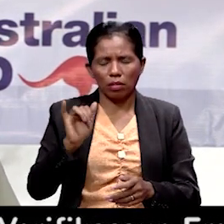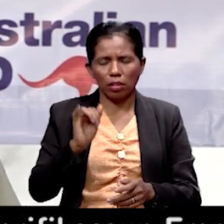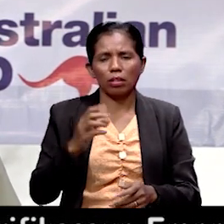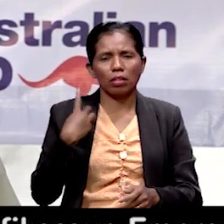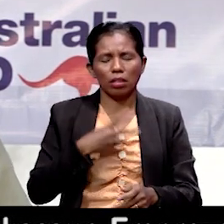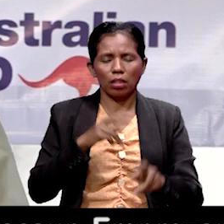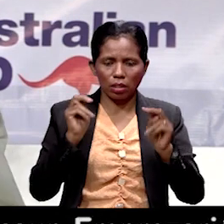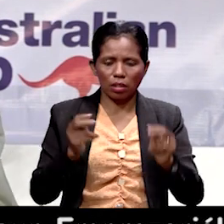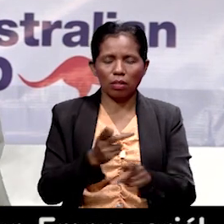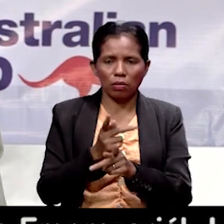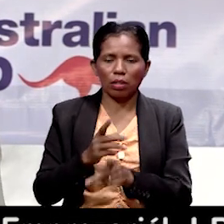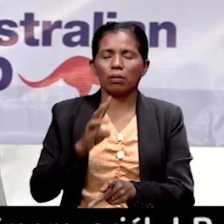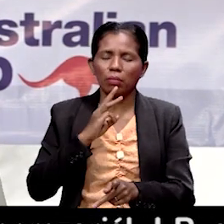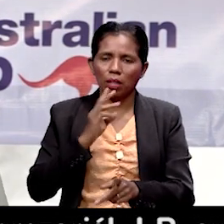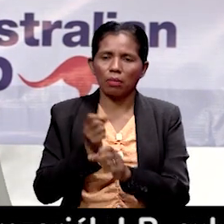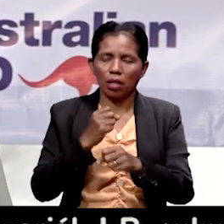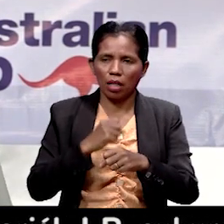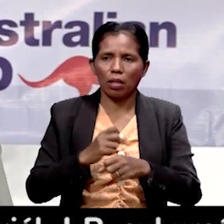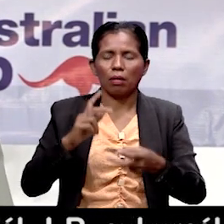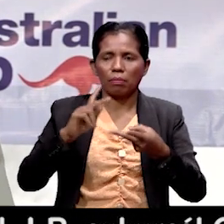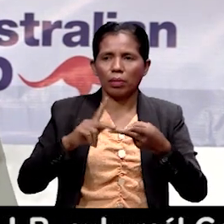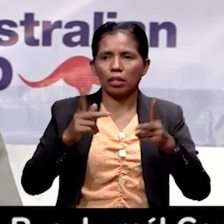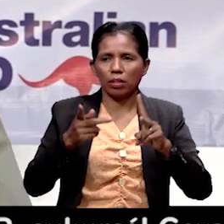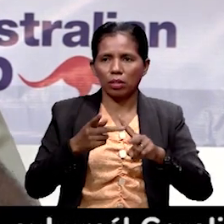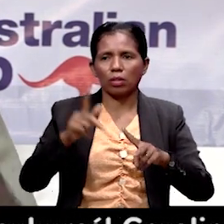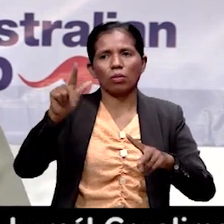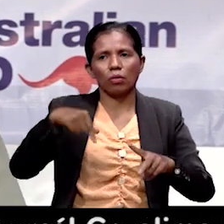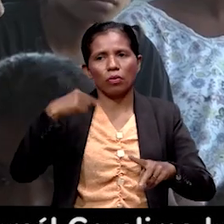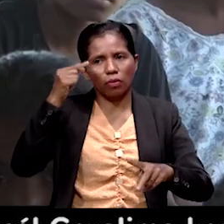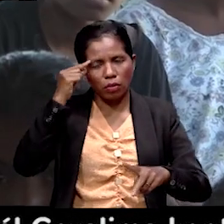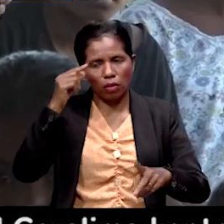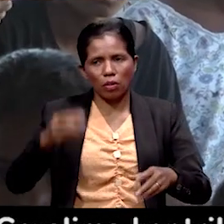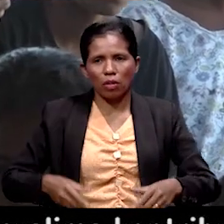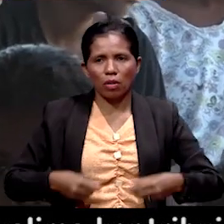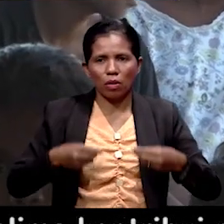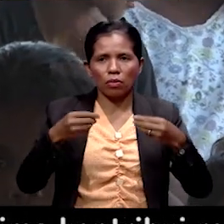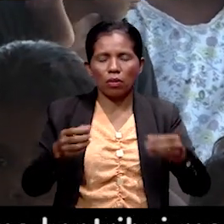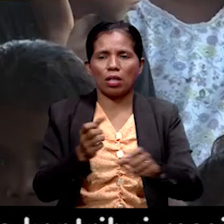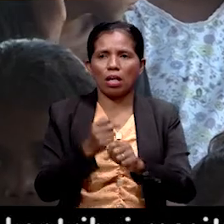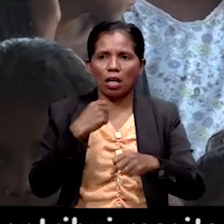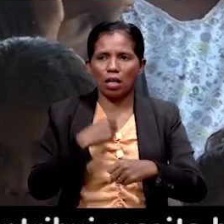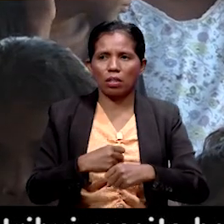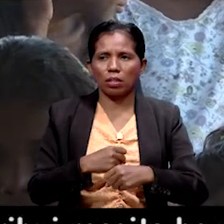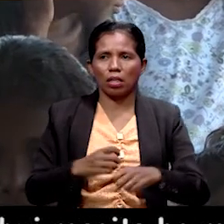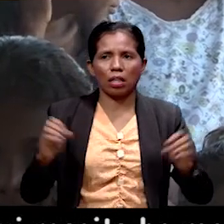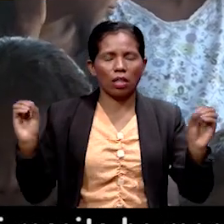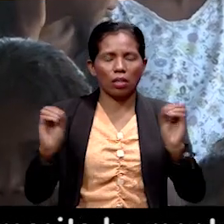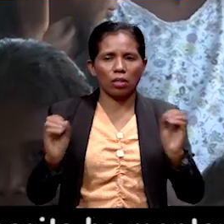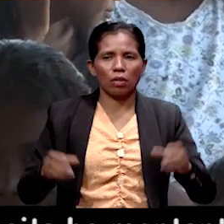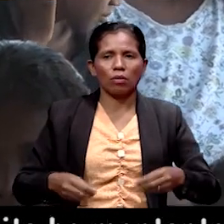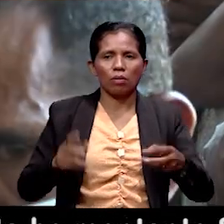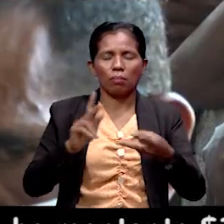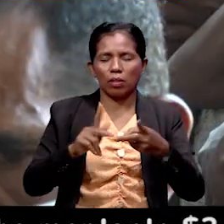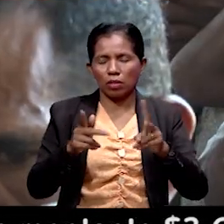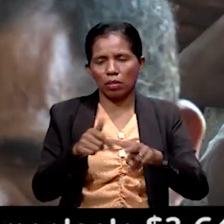Sira. Parceiro Sira, tanto governo, fó e halo, lá os vai falar parceiro